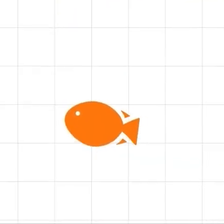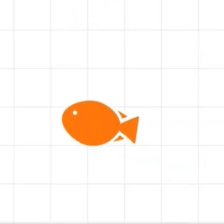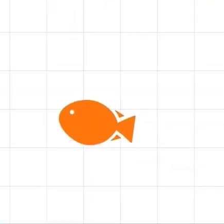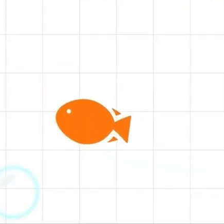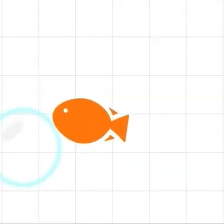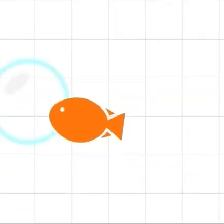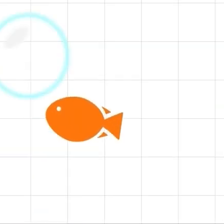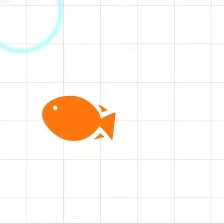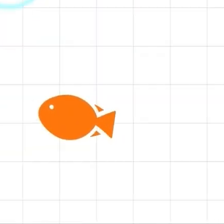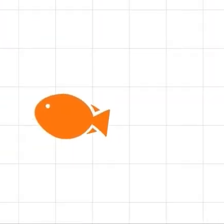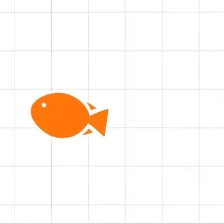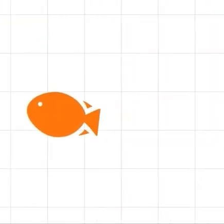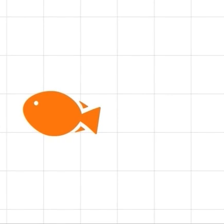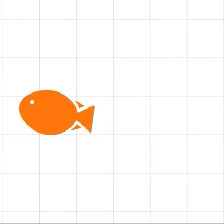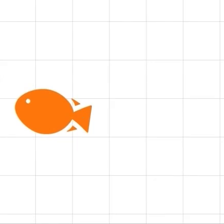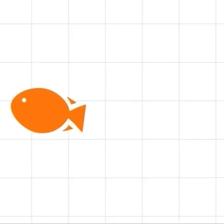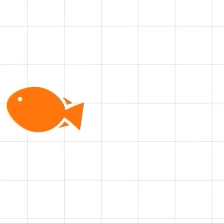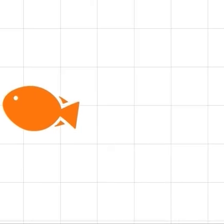m